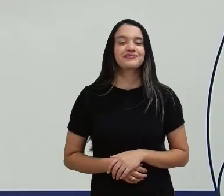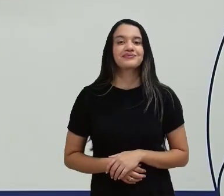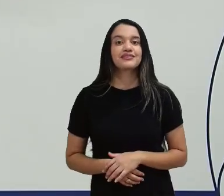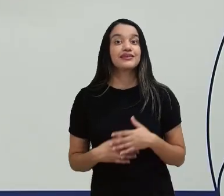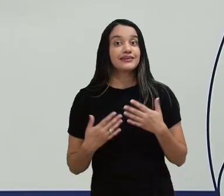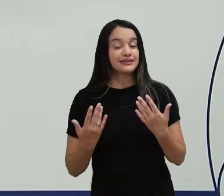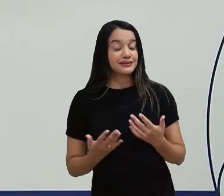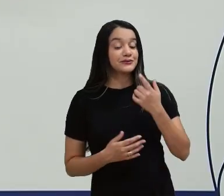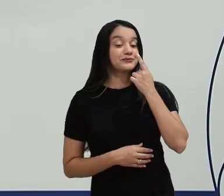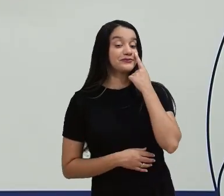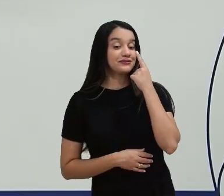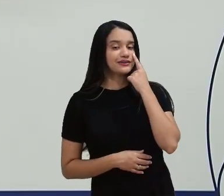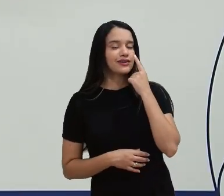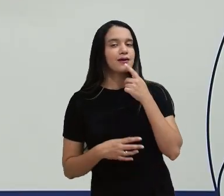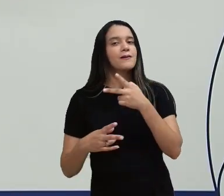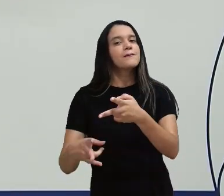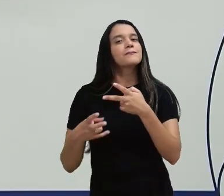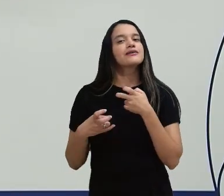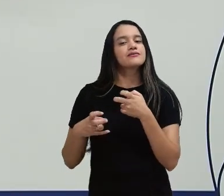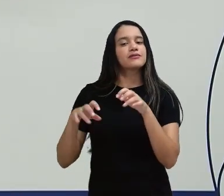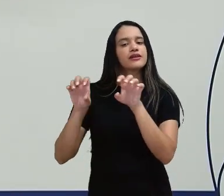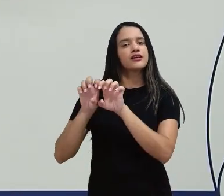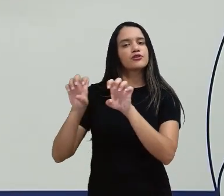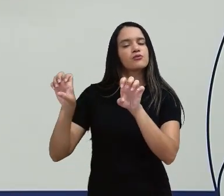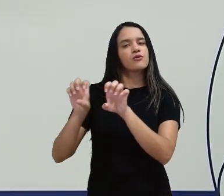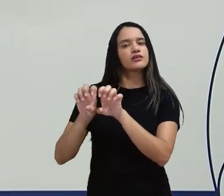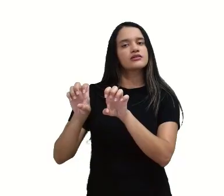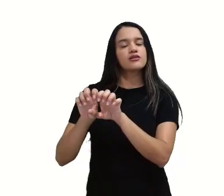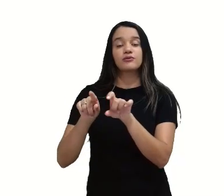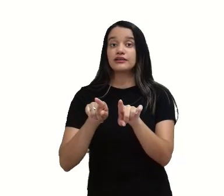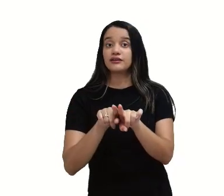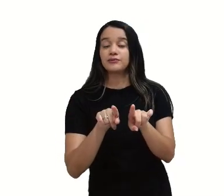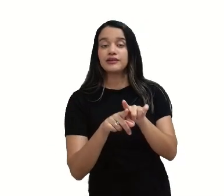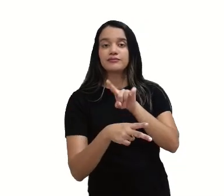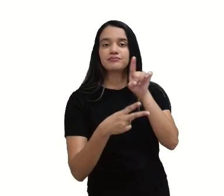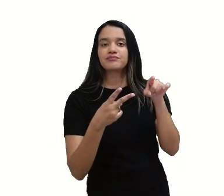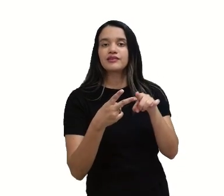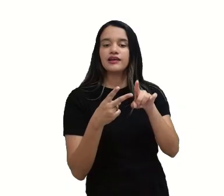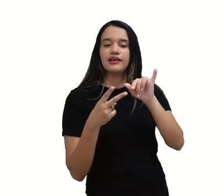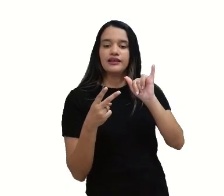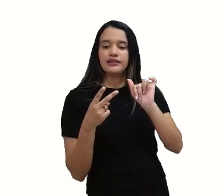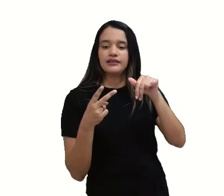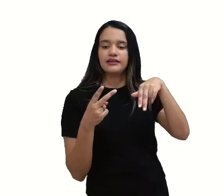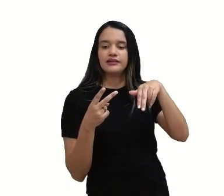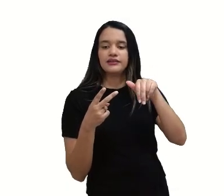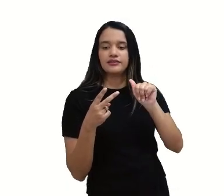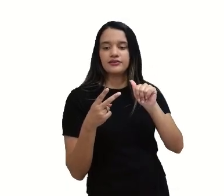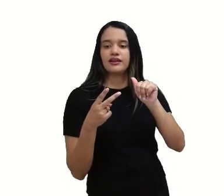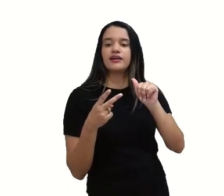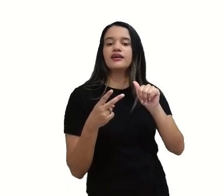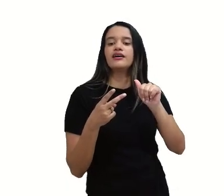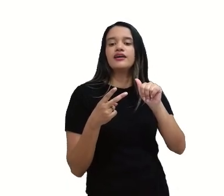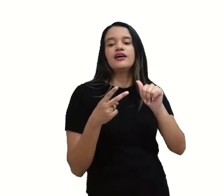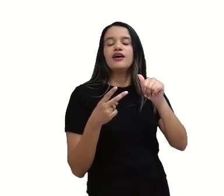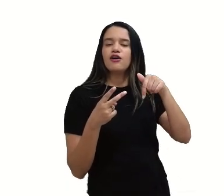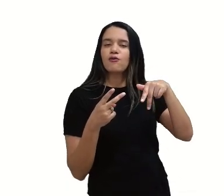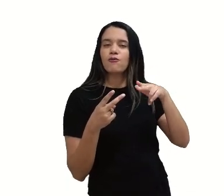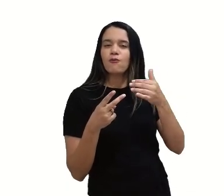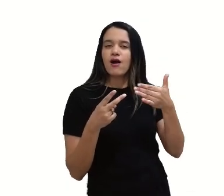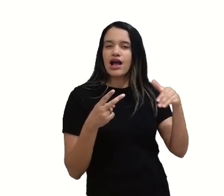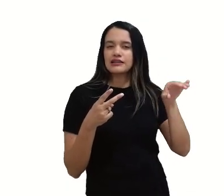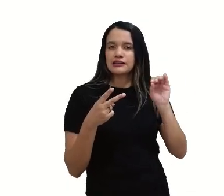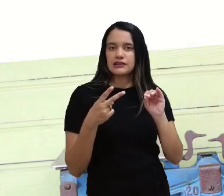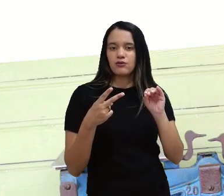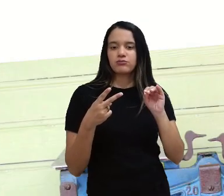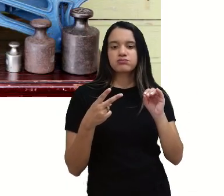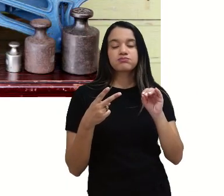Então veja, quando a gente fala identificar uma equação ou uma inequação, que ela pode representar um certo tipo de problema. Então bora fazer o